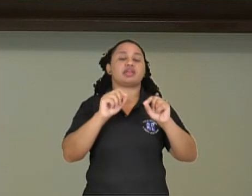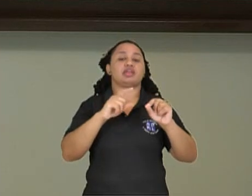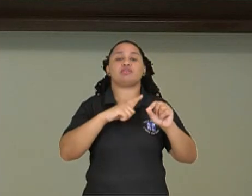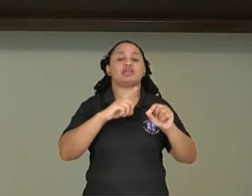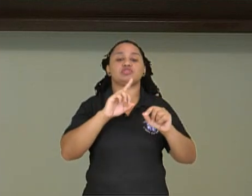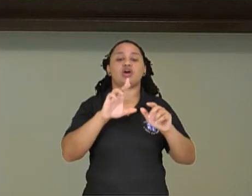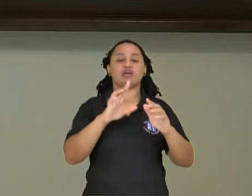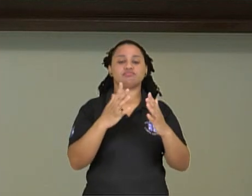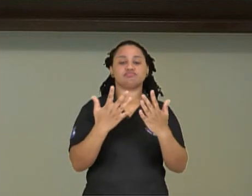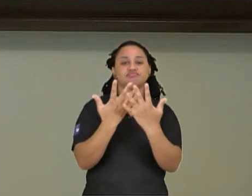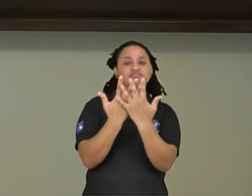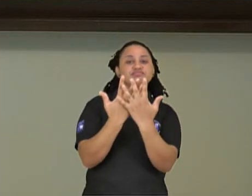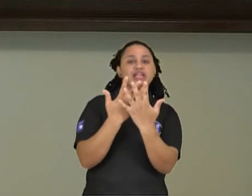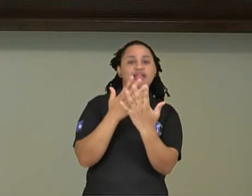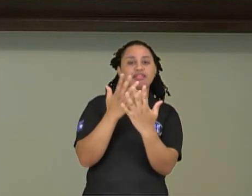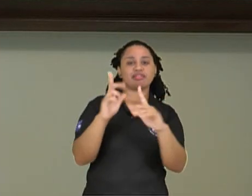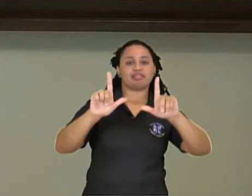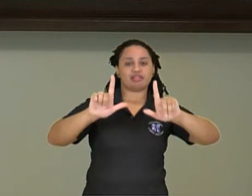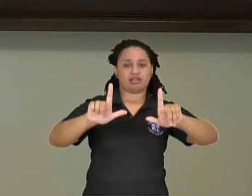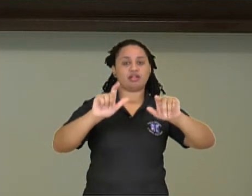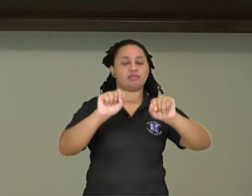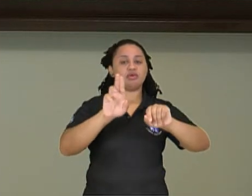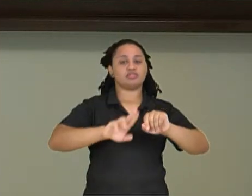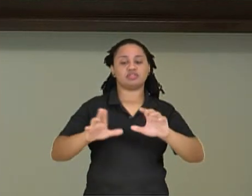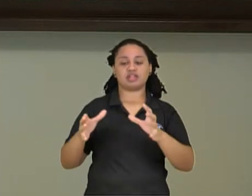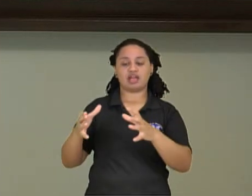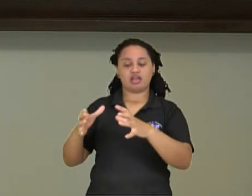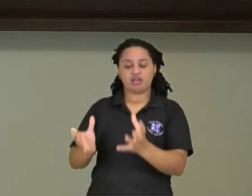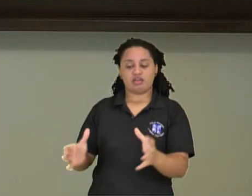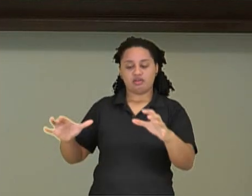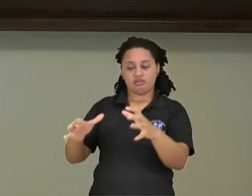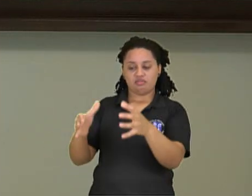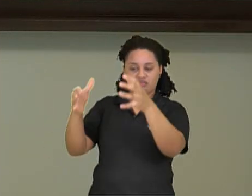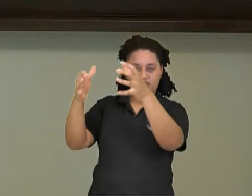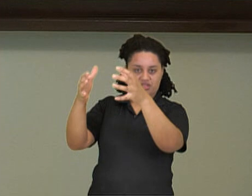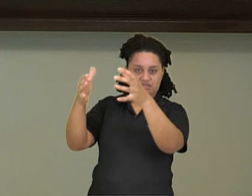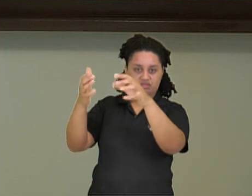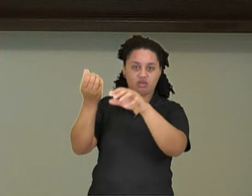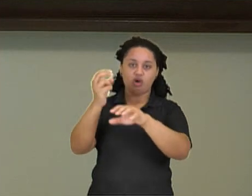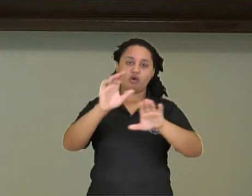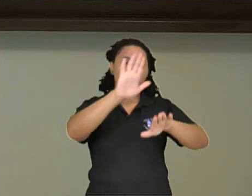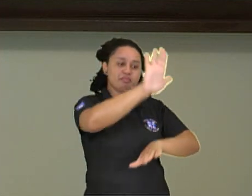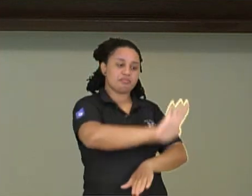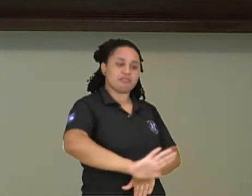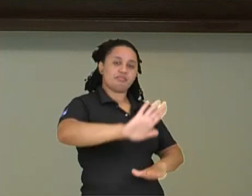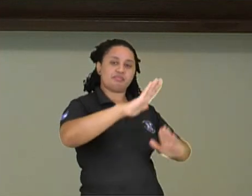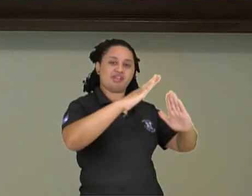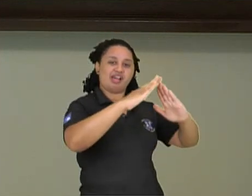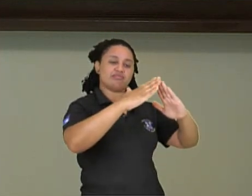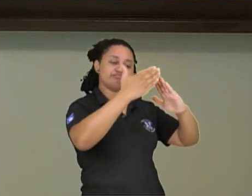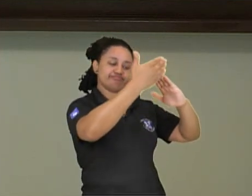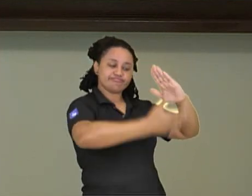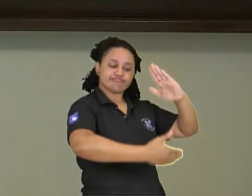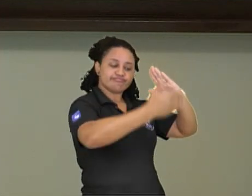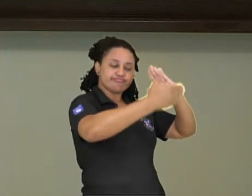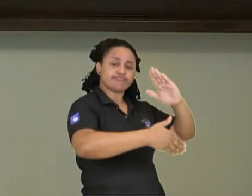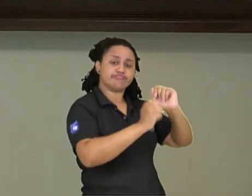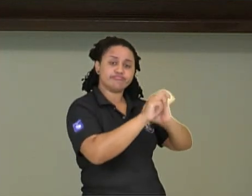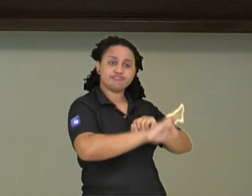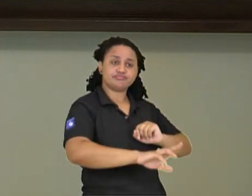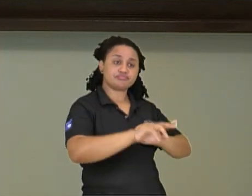com elas expressamos nossas emoções e sentimentos. Há evidências de que o